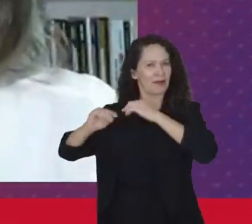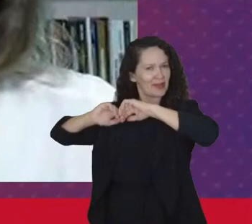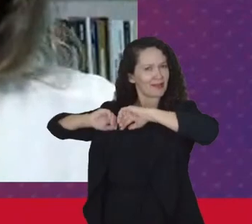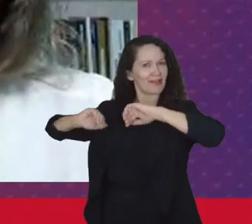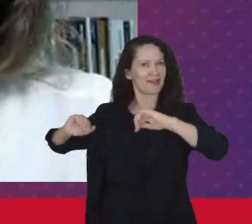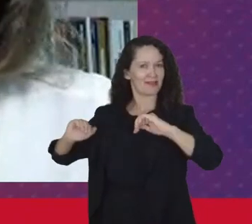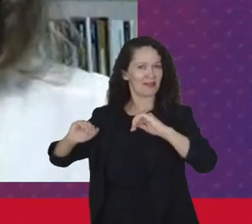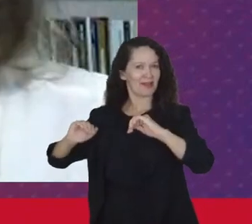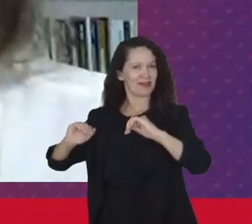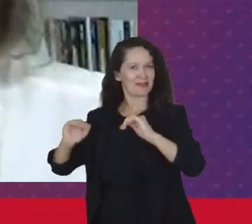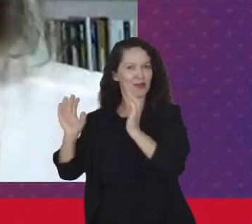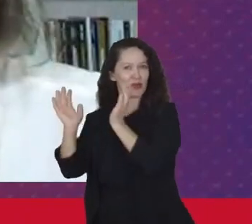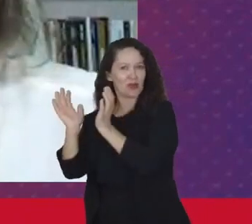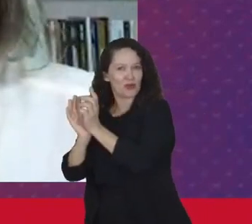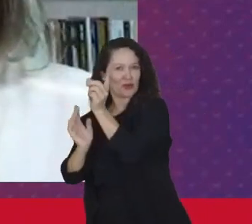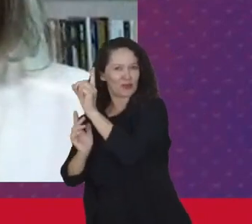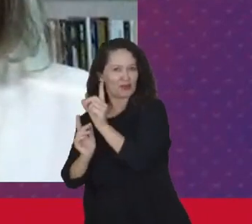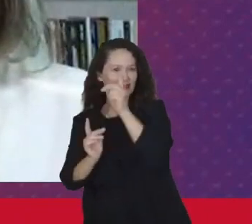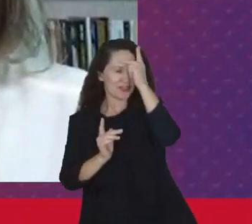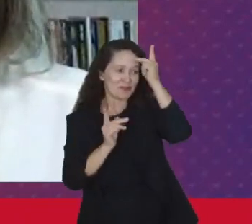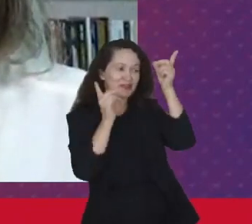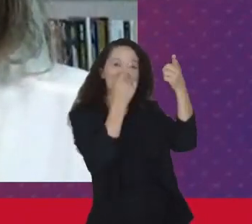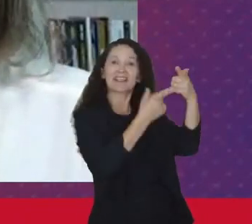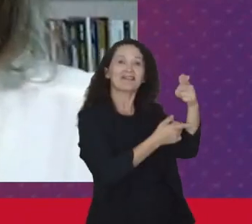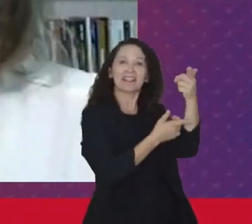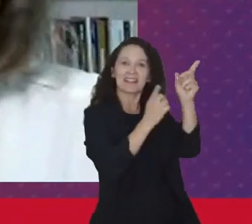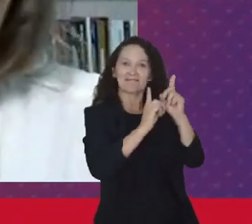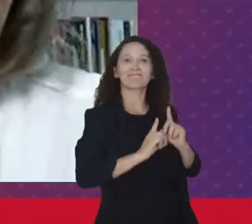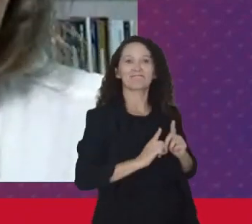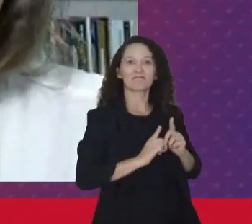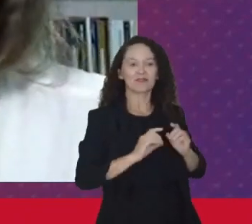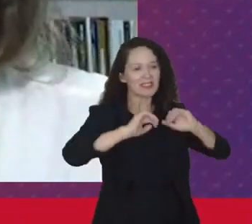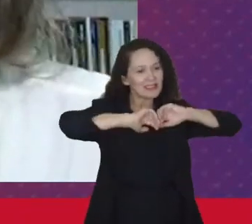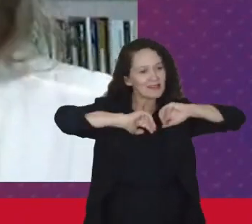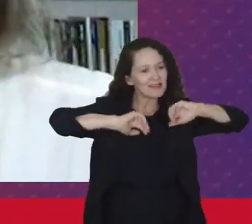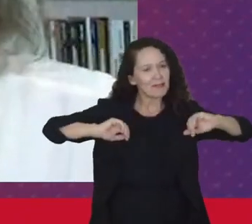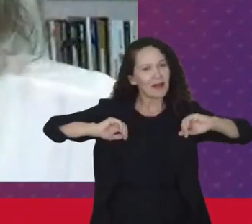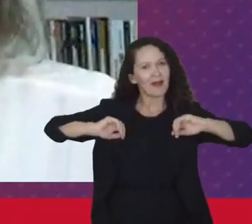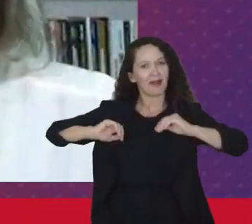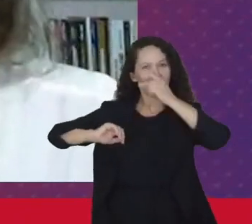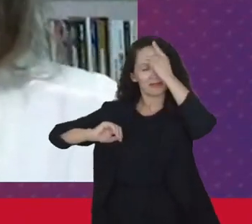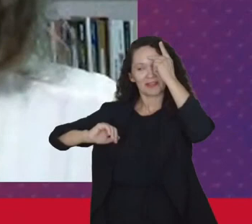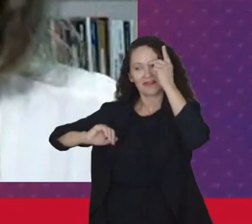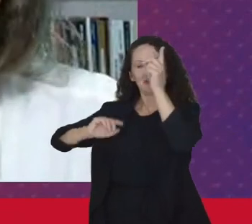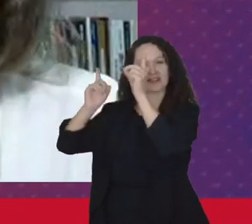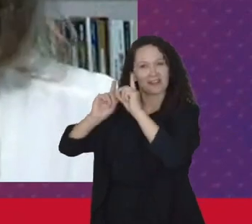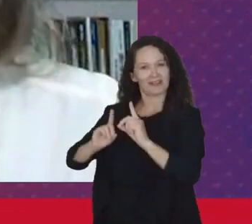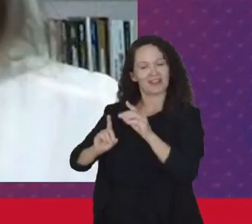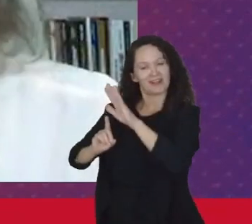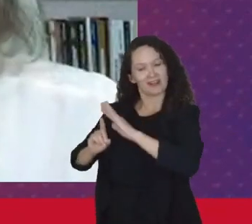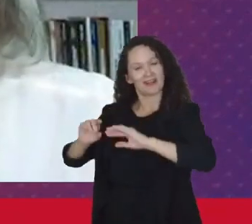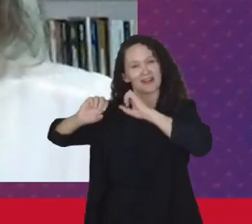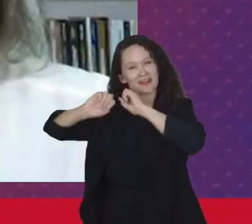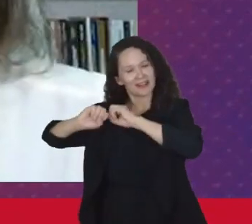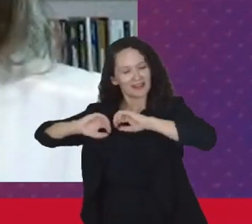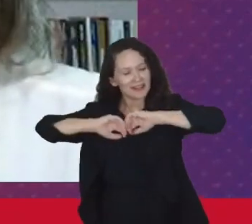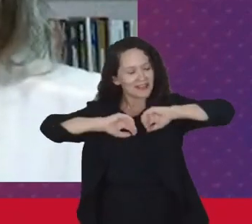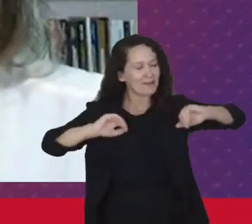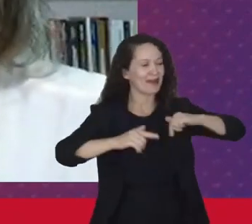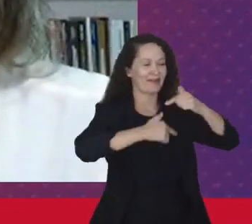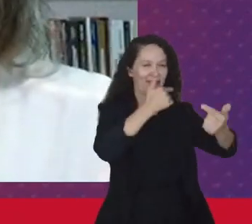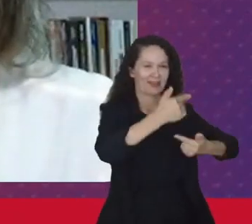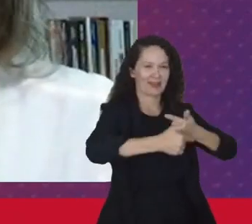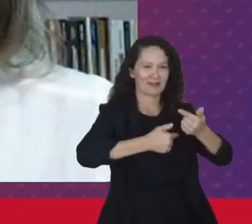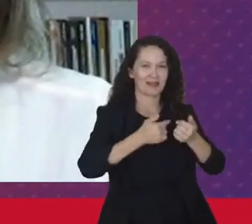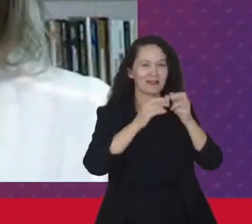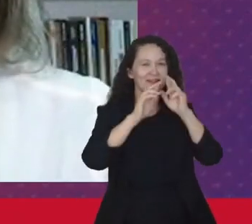e a exclusão das pessoas com deficiência no mundo do trabalho, nas esferas educacionais, nos diferentes